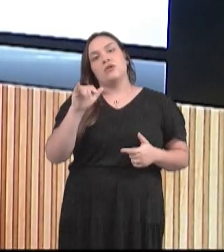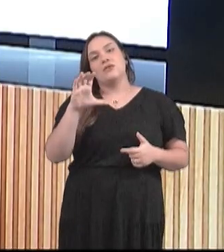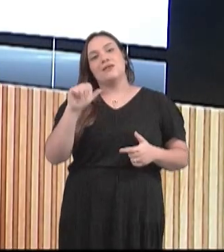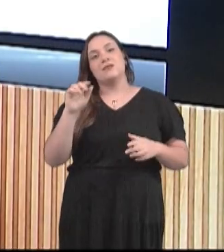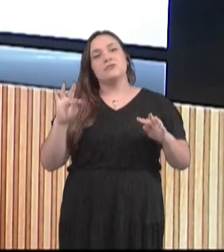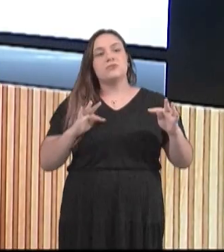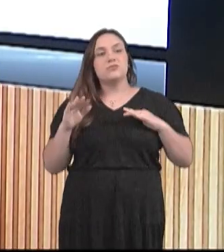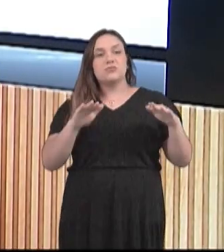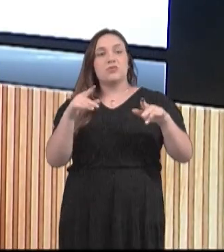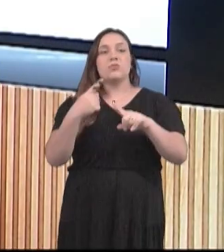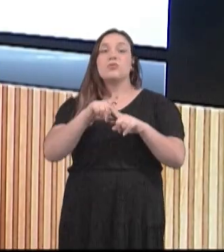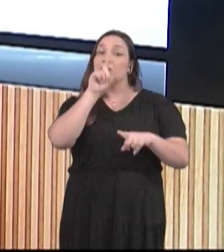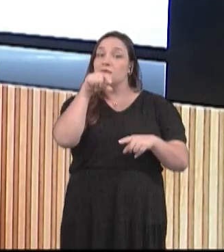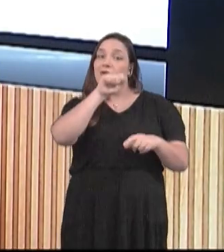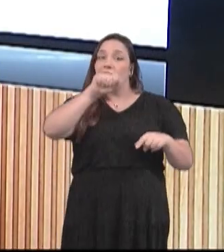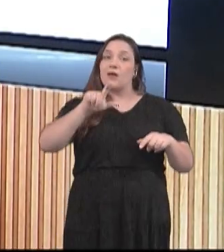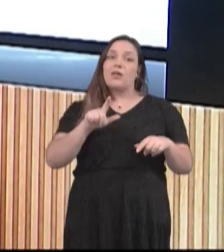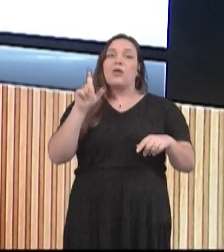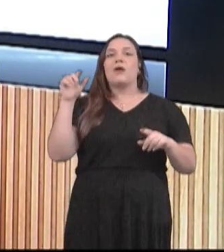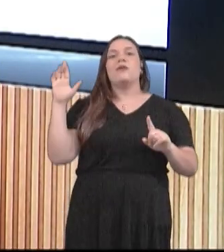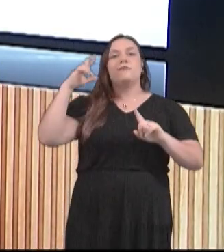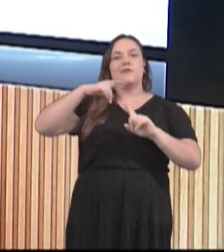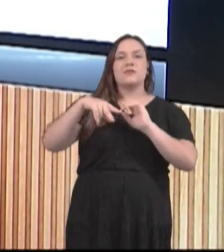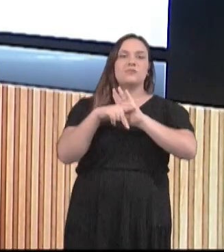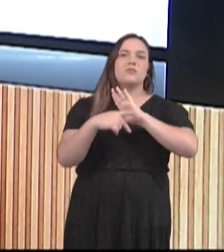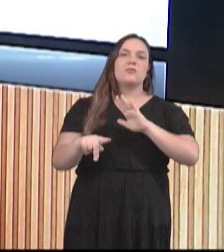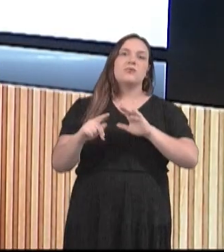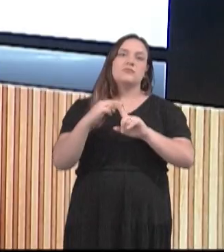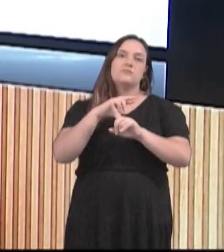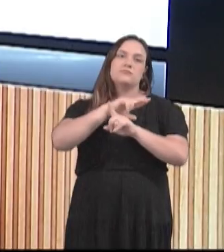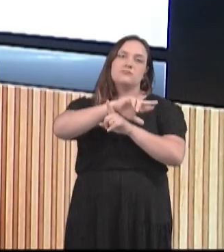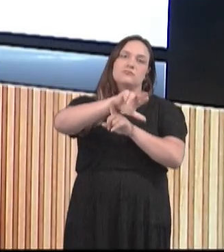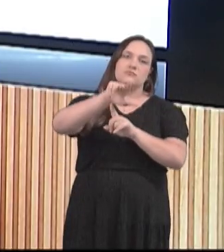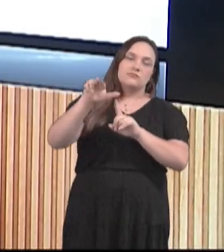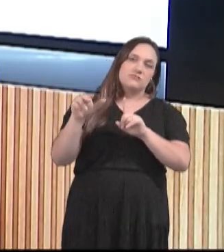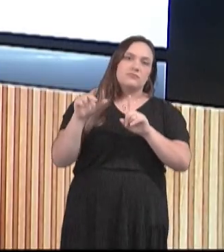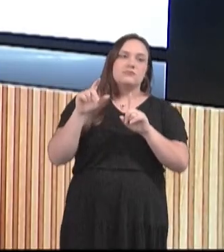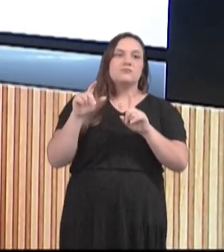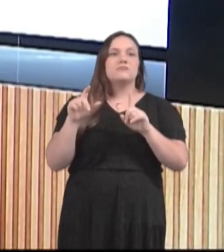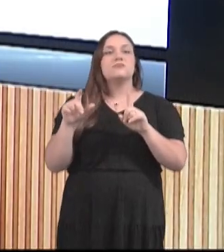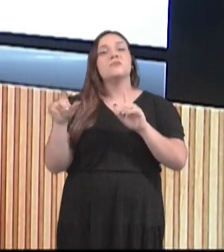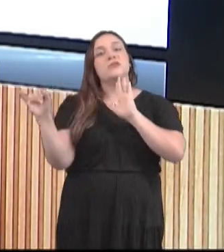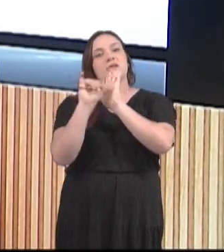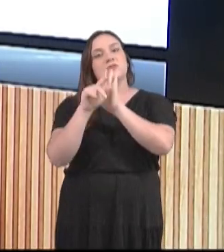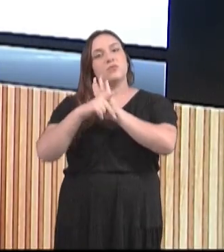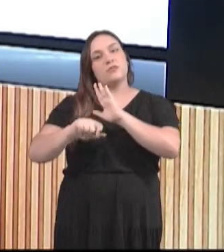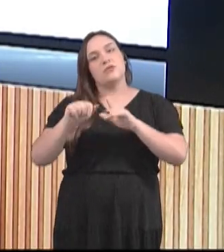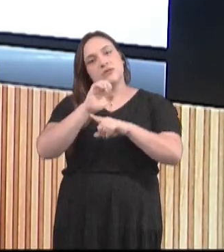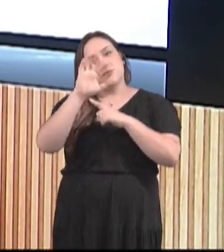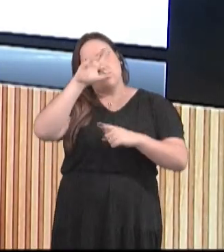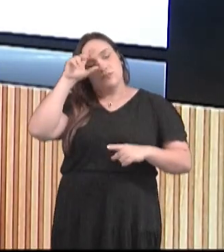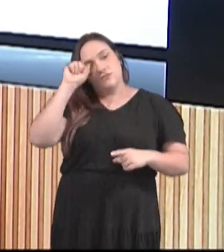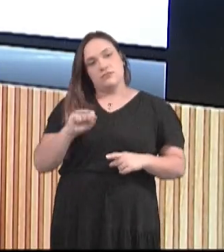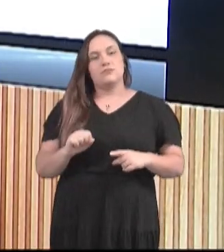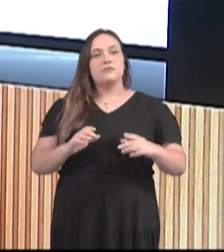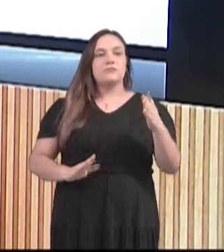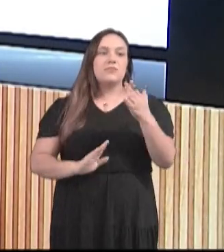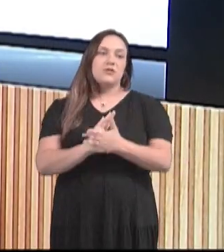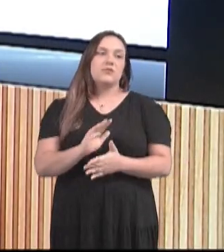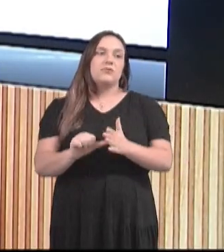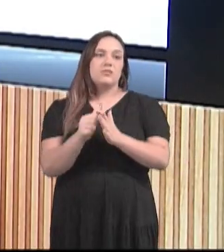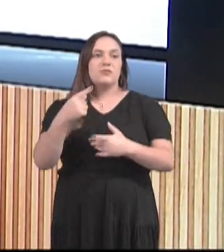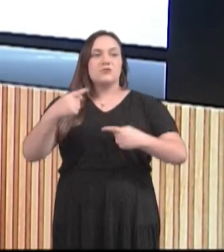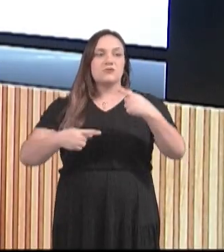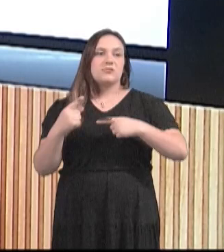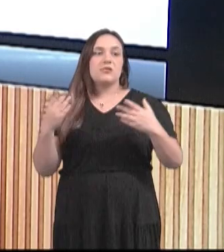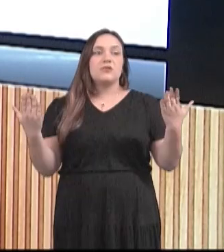a importância da arara azul como um ícone da biodiversidade e também da identidade sul-mato-grossense. Matéria aprovada na sua